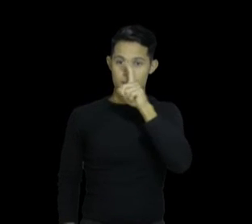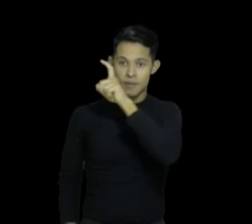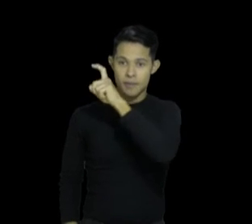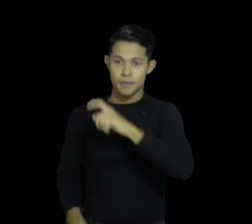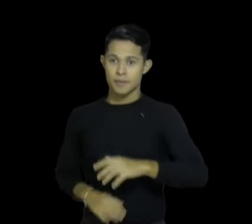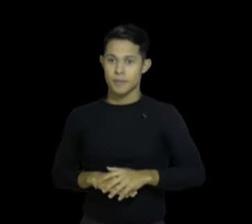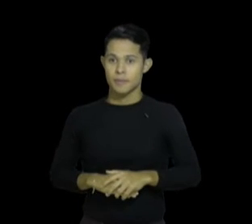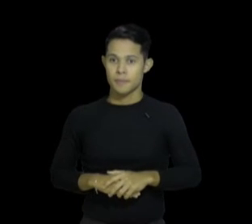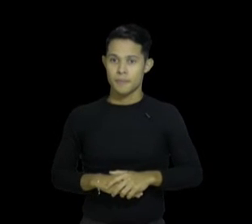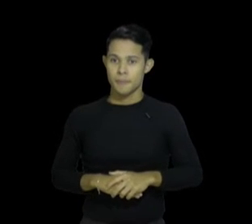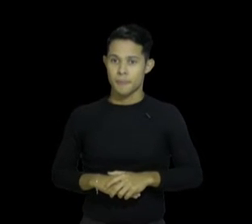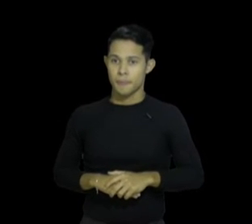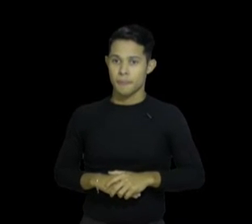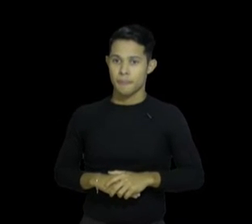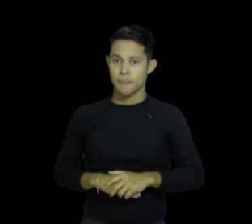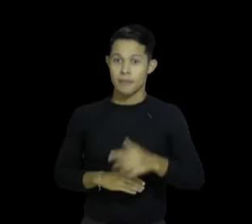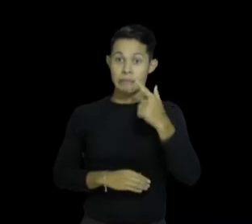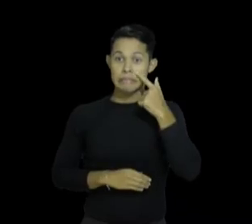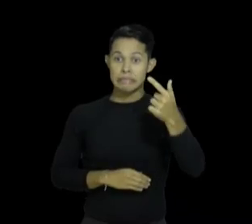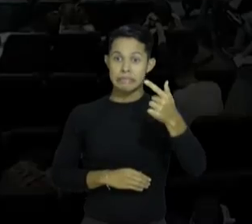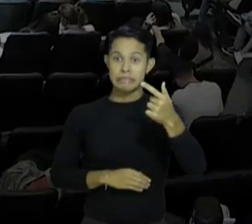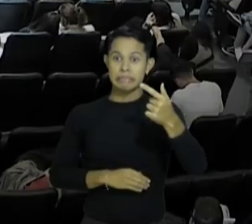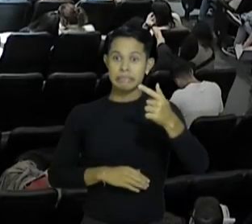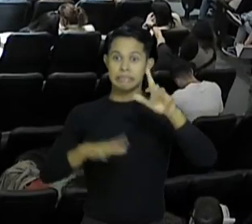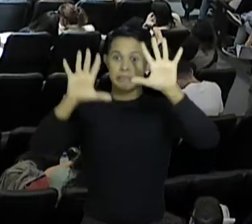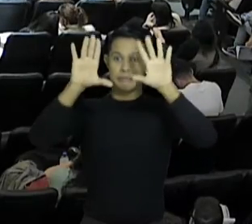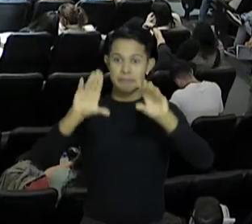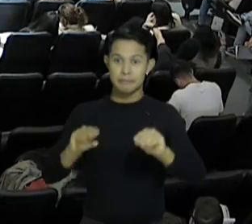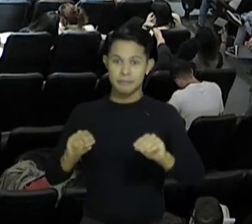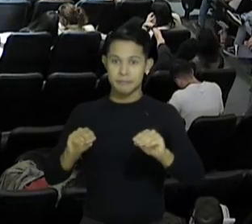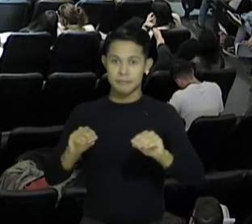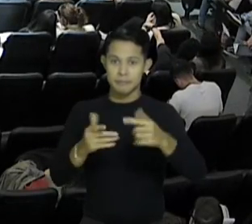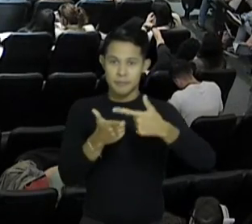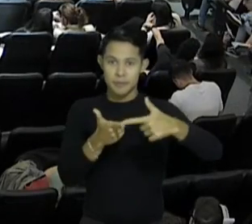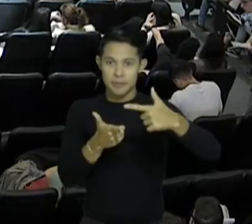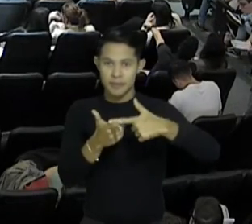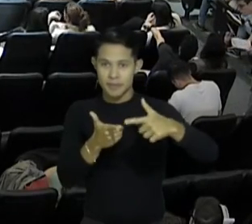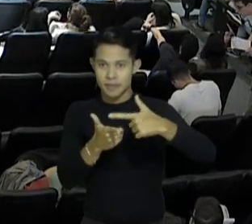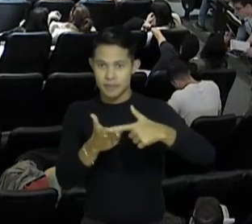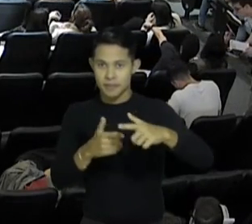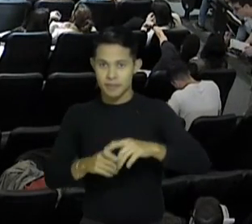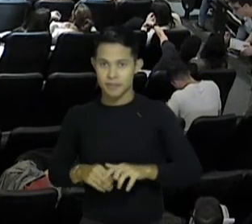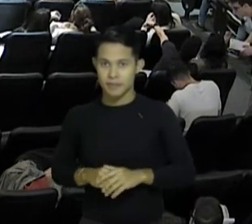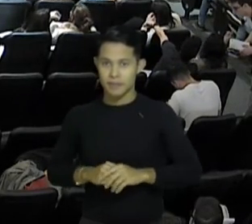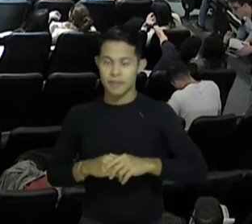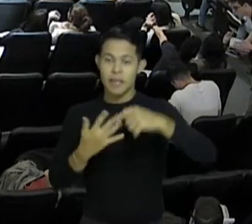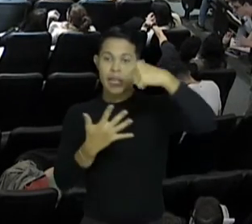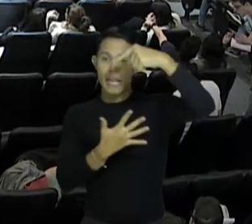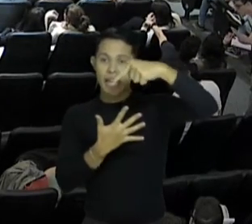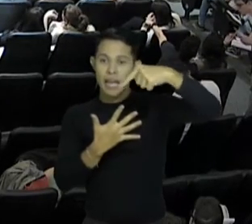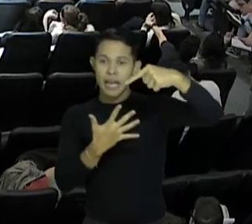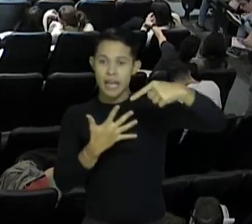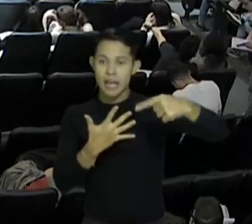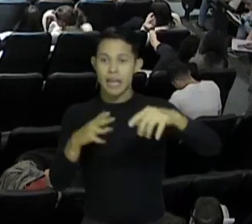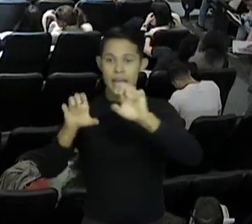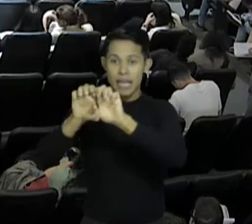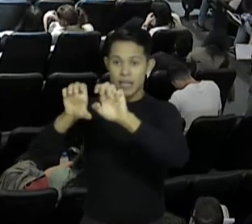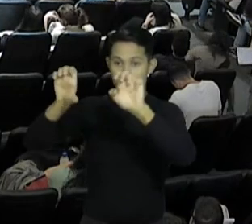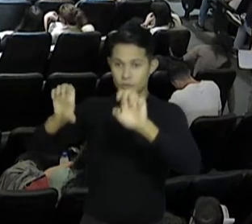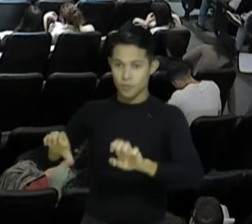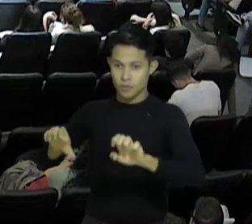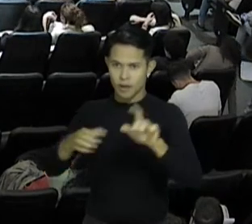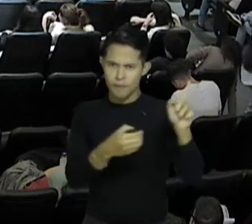uau alguma coisa sumiu do mapa as questões estruturais se puder voltar por